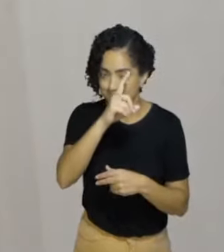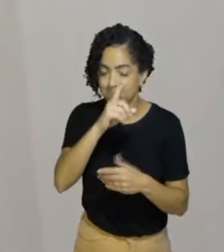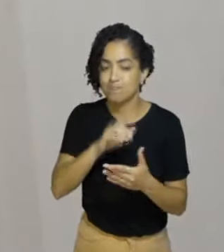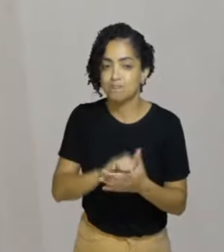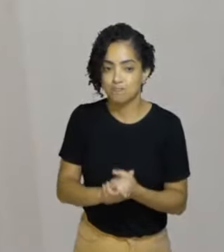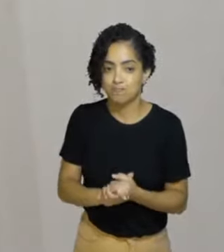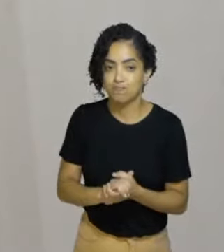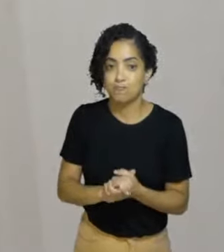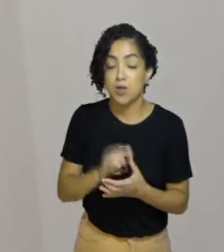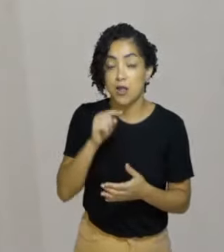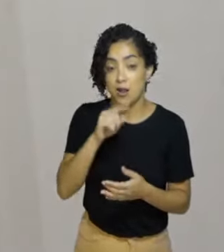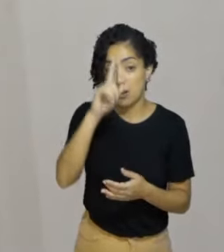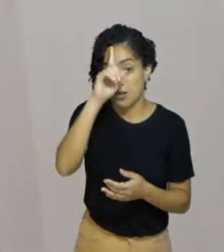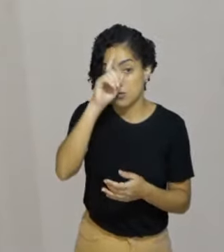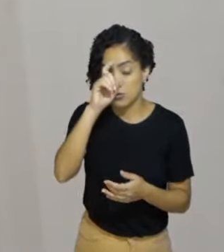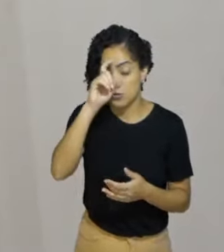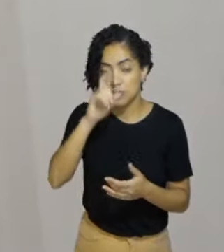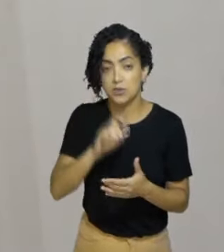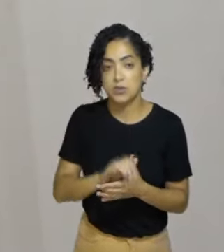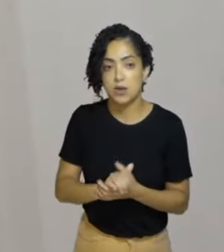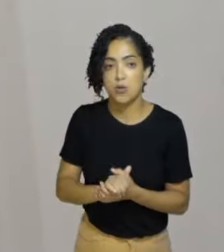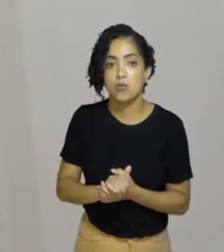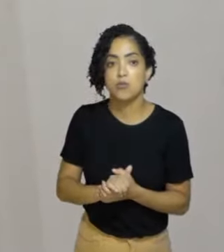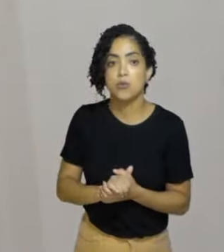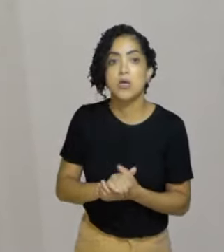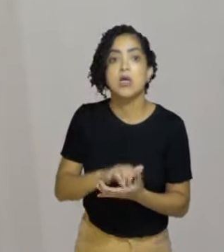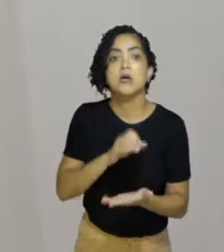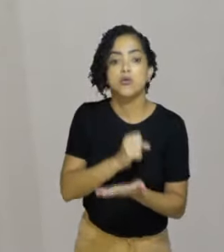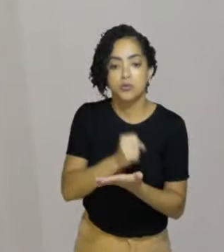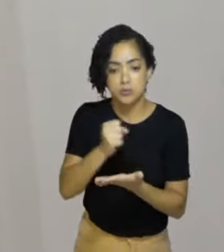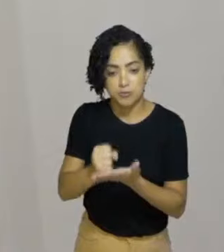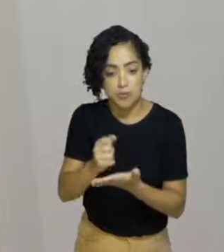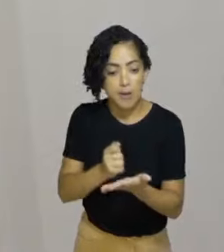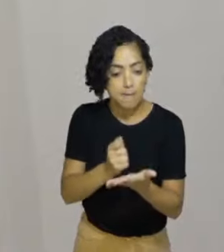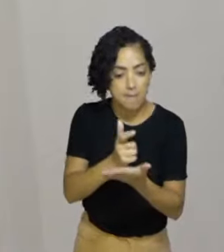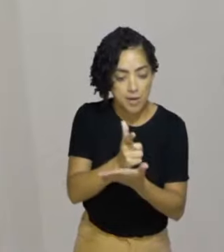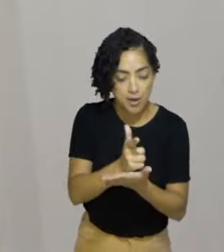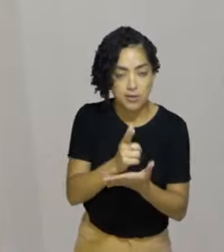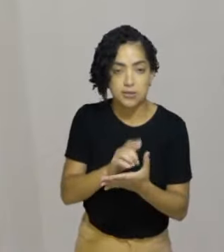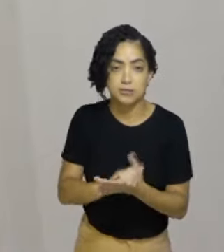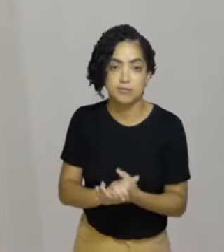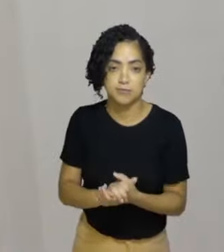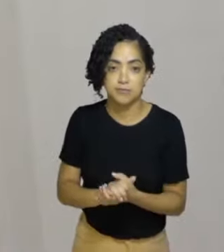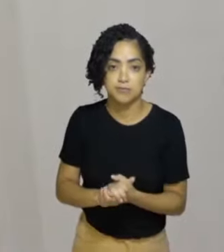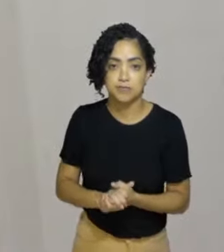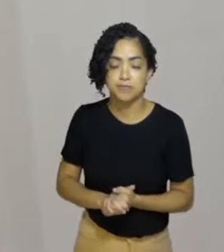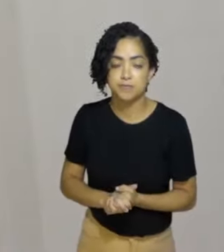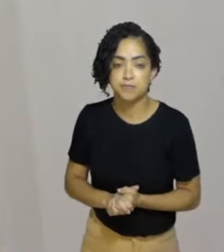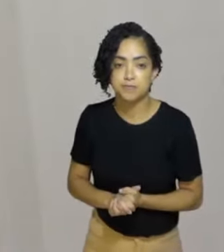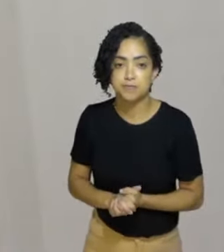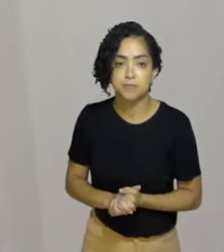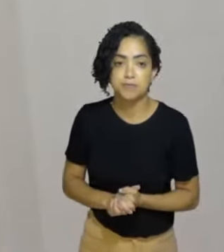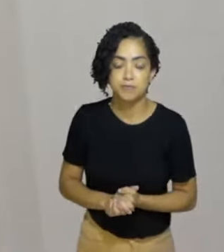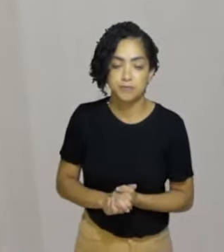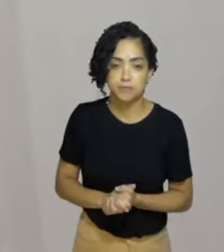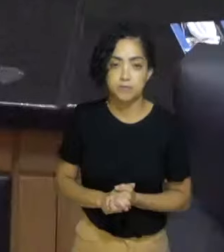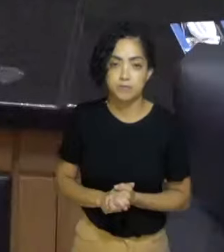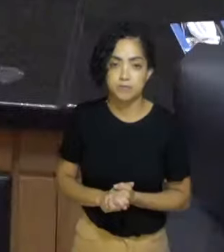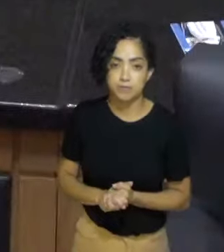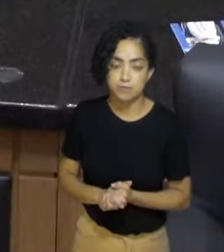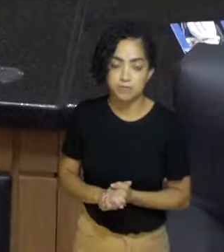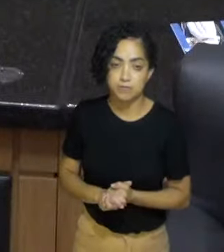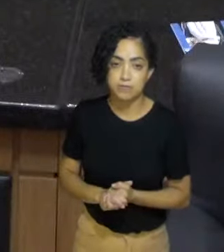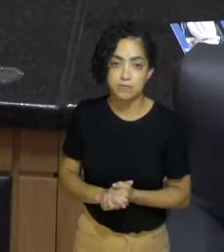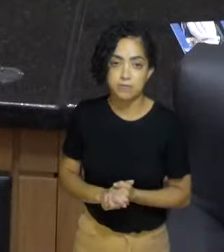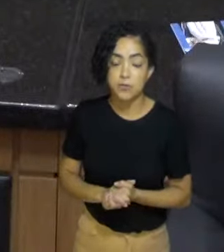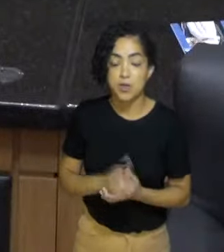naquele hospital, que vai continuar sendo contratado, pago com recursos do Estado. O senhor a parte, deputado Massocco. Meus cumprimentos ao